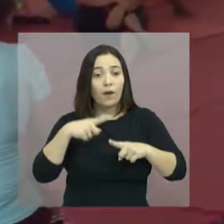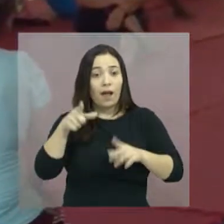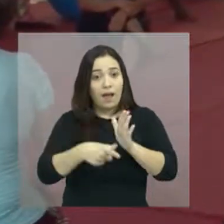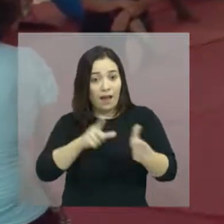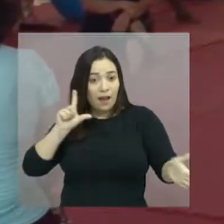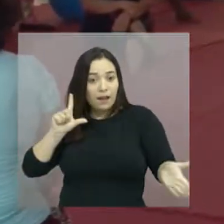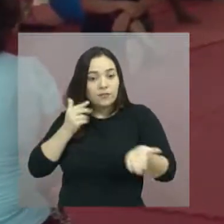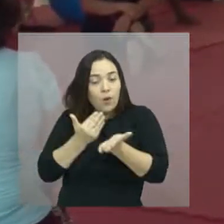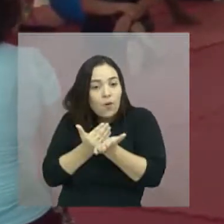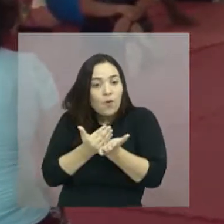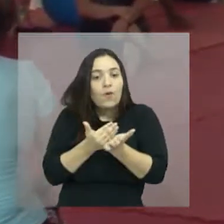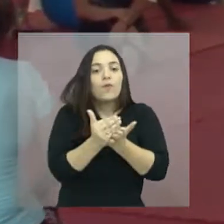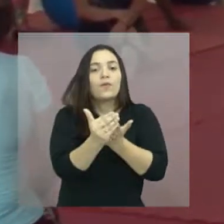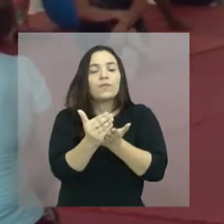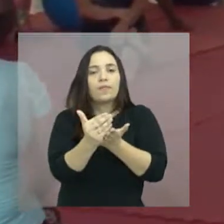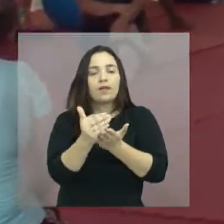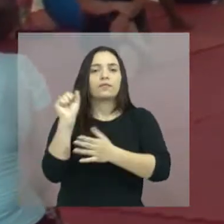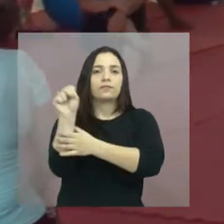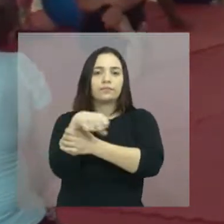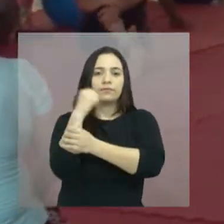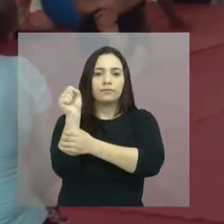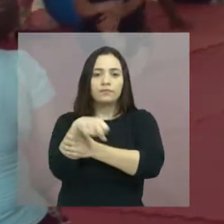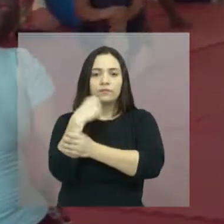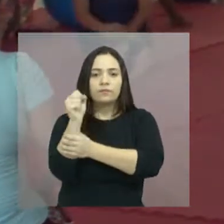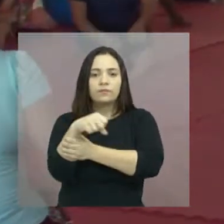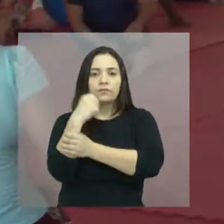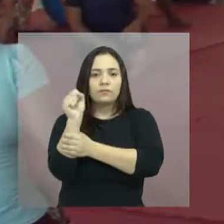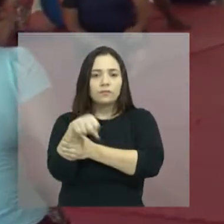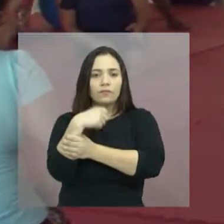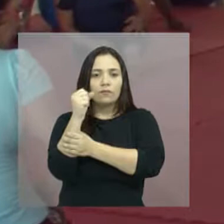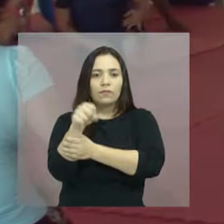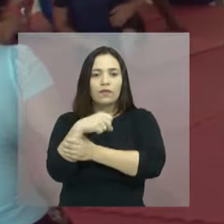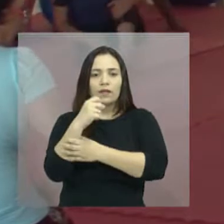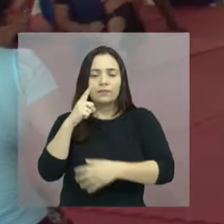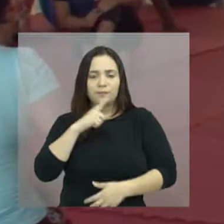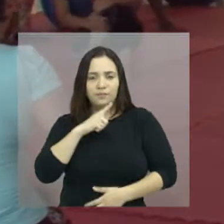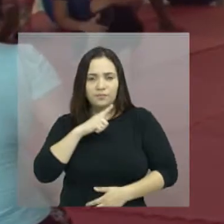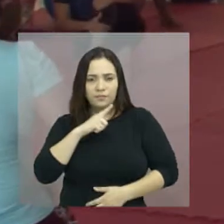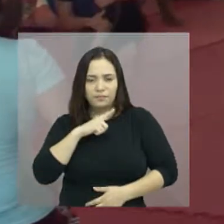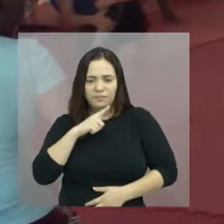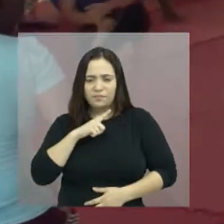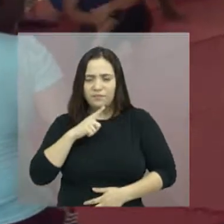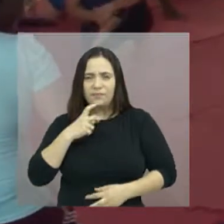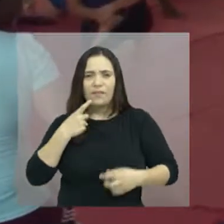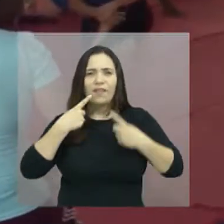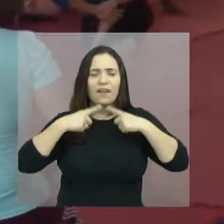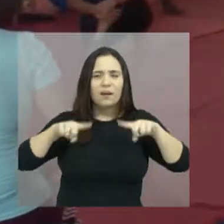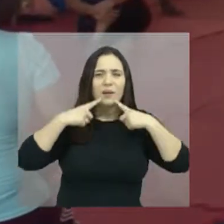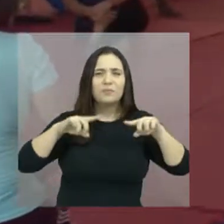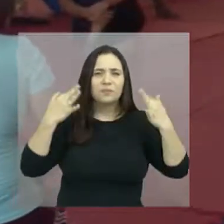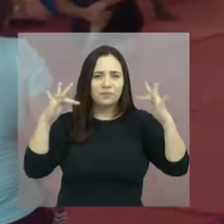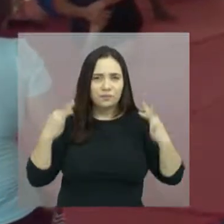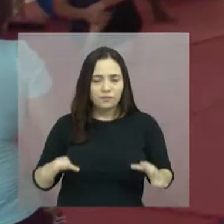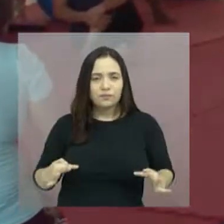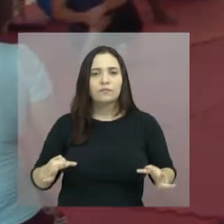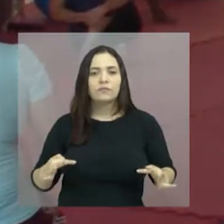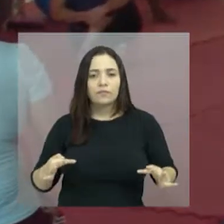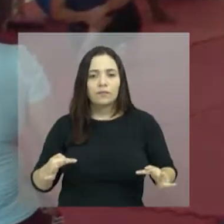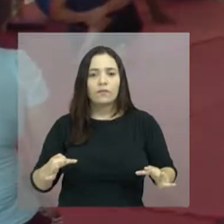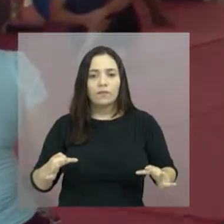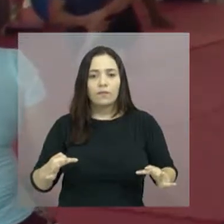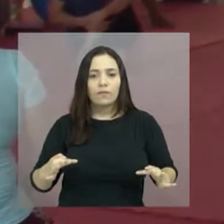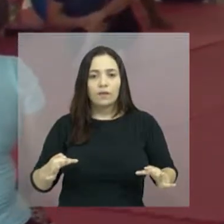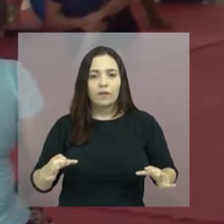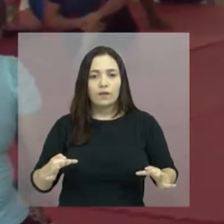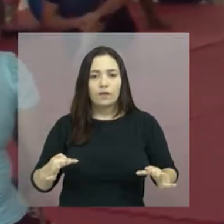os exercícios, todos os exercícios, tudo que era movimento que eles faziam, eles se queixavam de dor, né? Que eles não conseguiam fazer